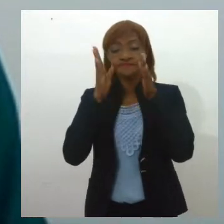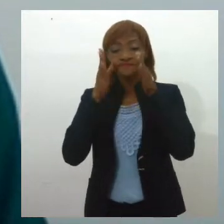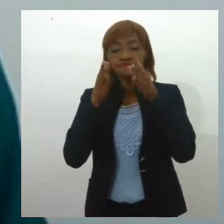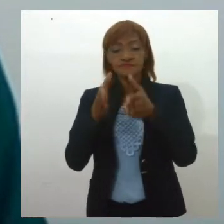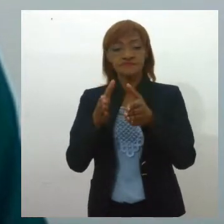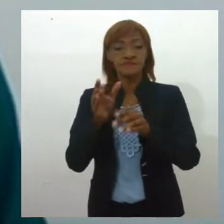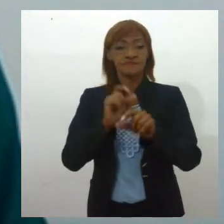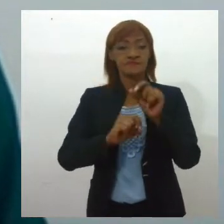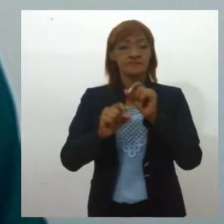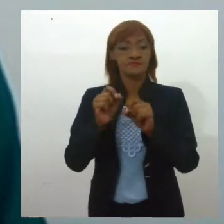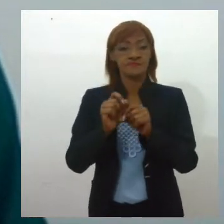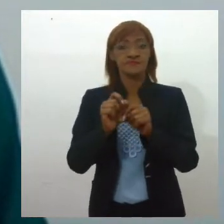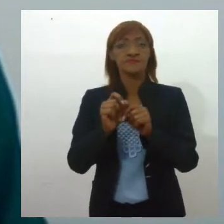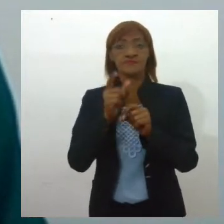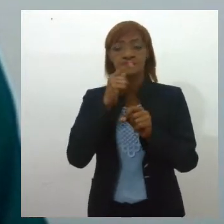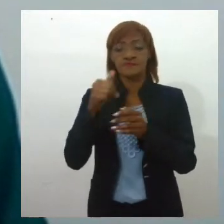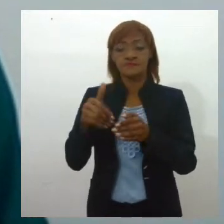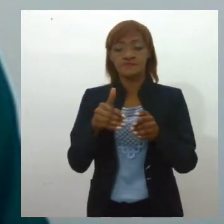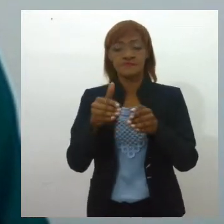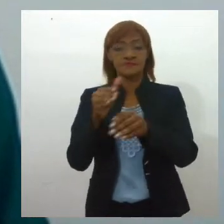da bacia do Rio Sergipe,